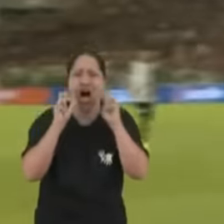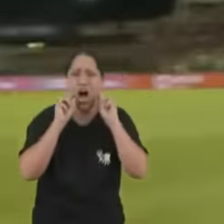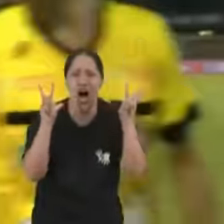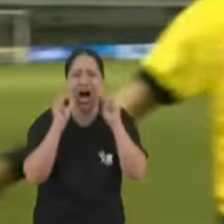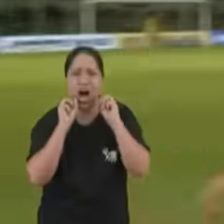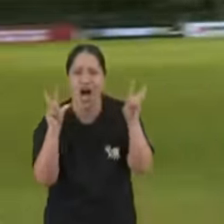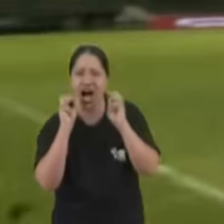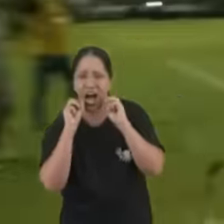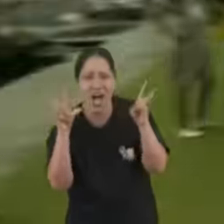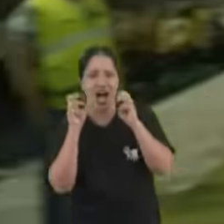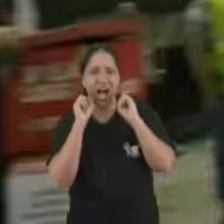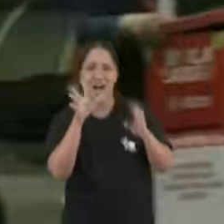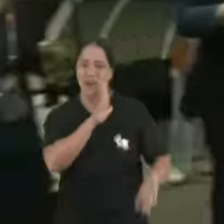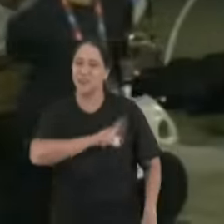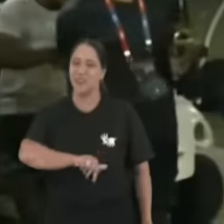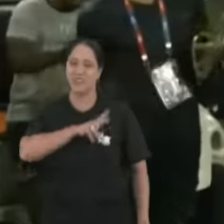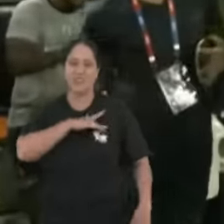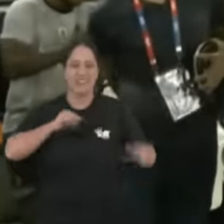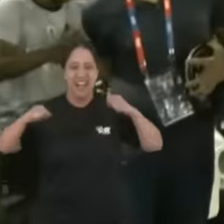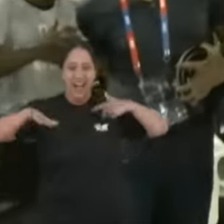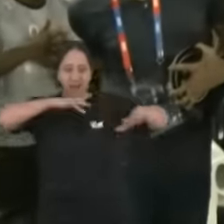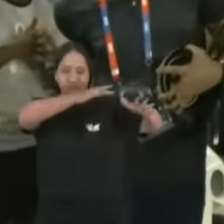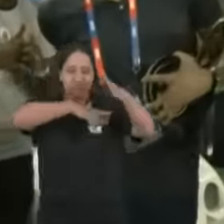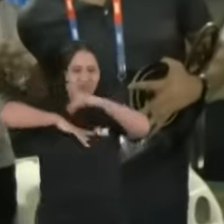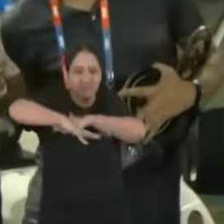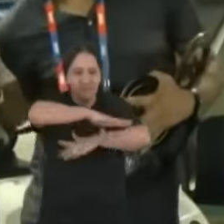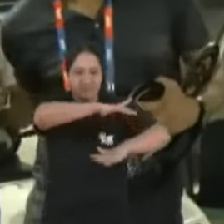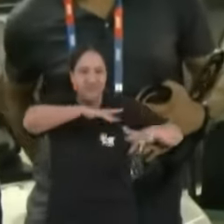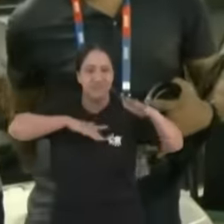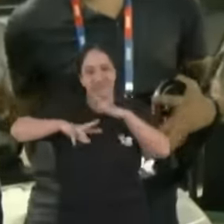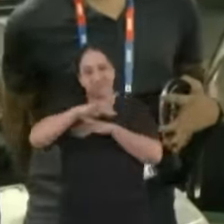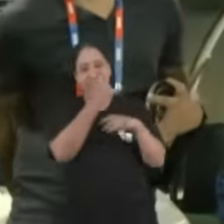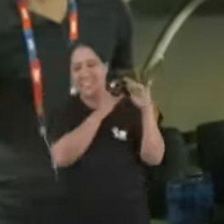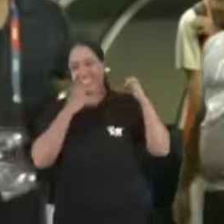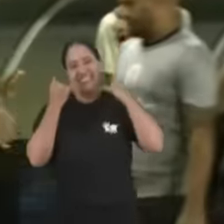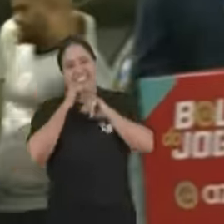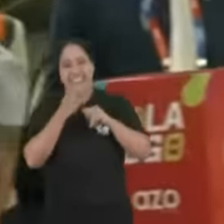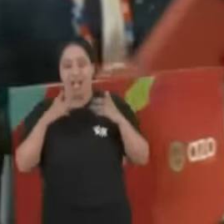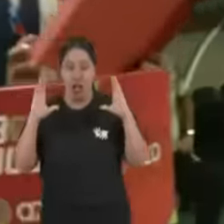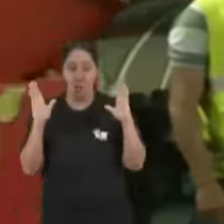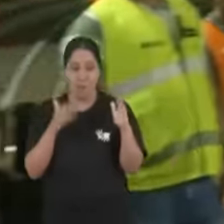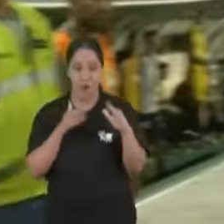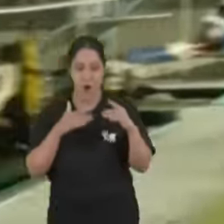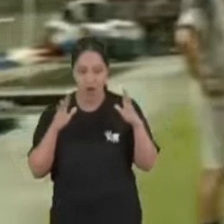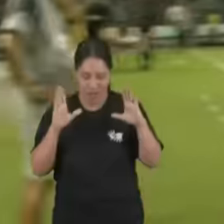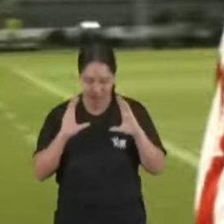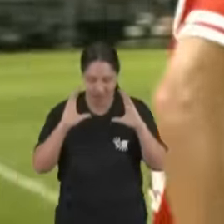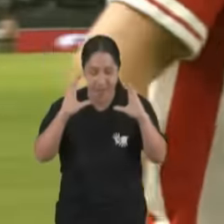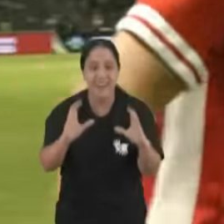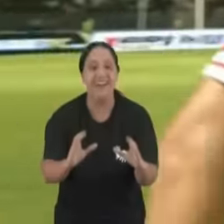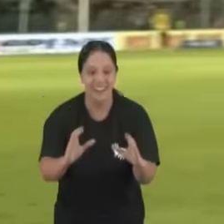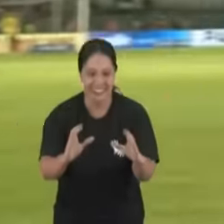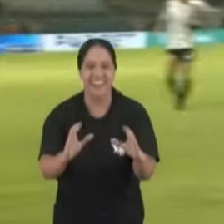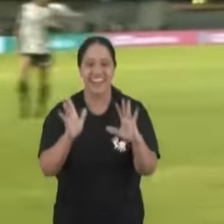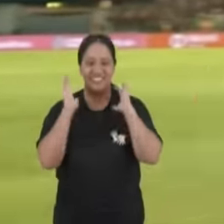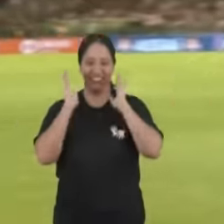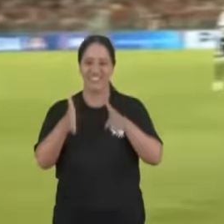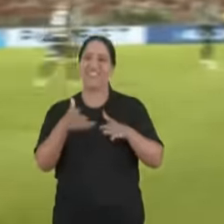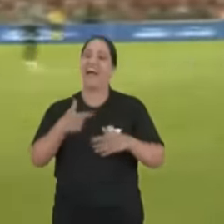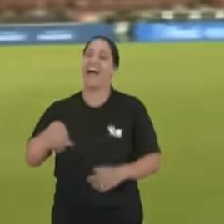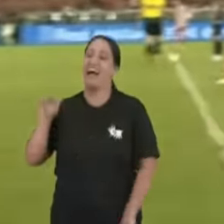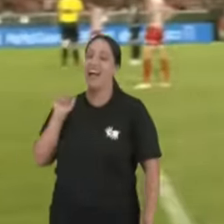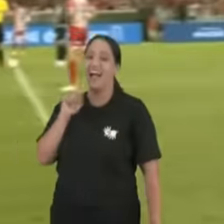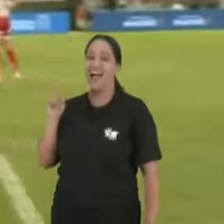tempo aqui. E olha a vibração, rapaz, do Matheus Ribeiro depositando a bola do gol lá na urna Azul